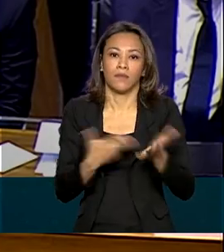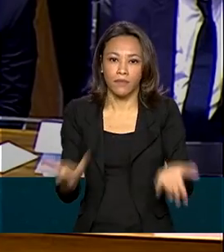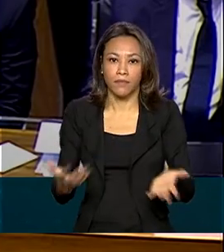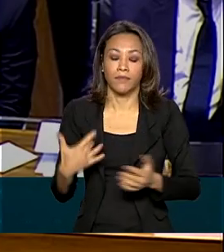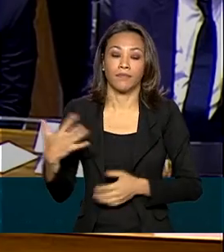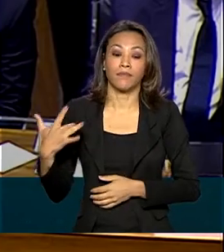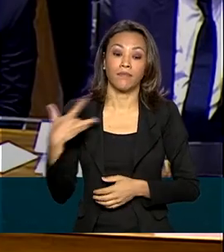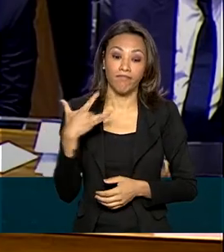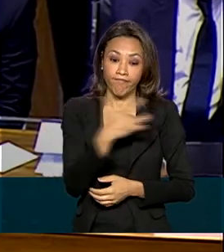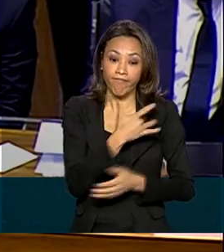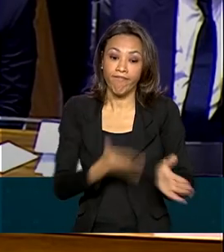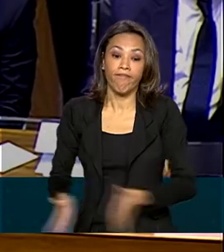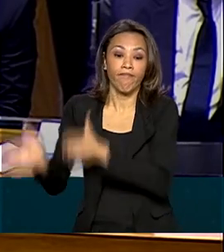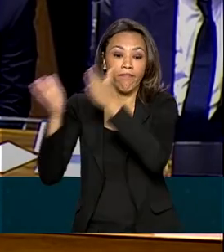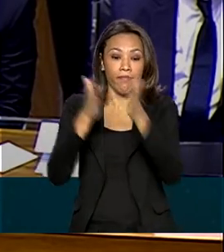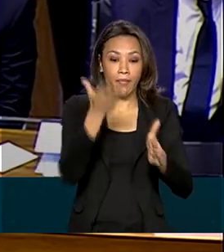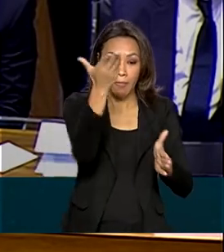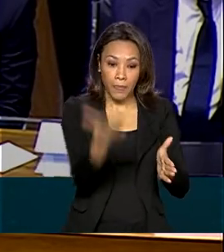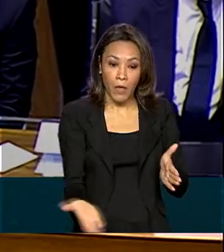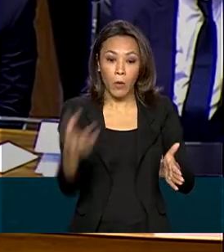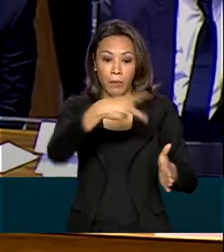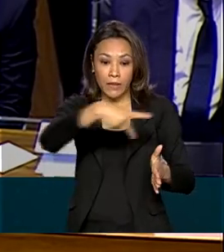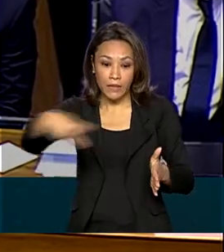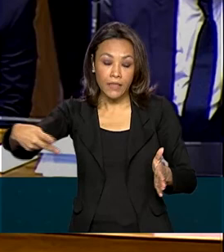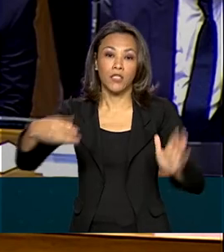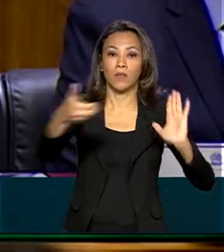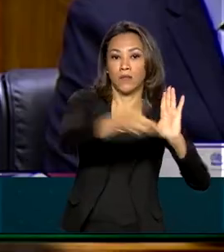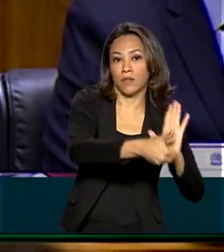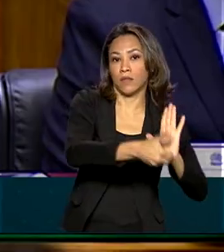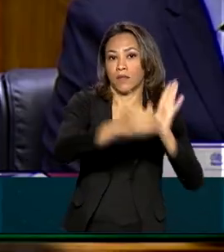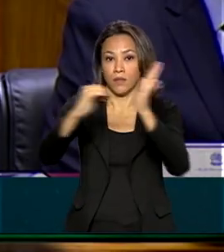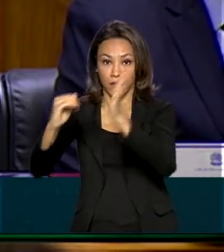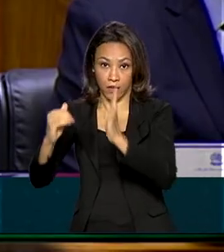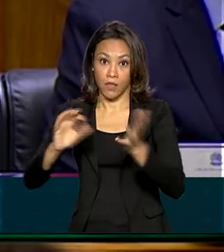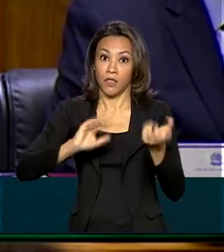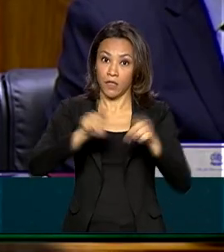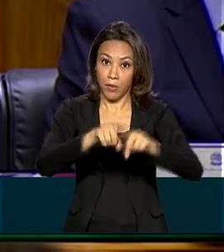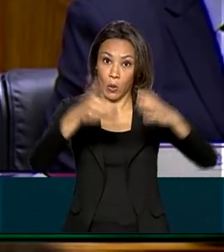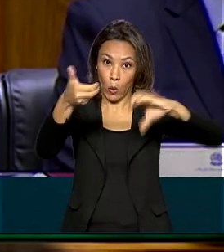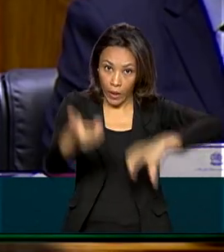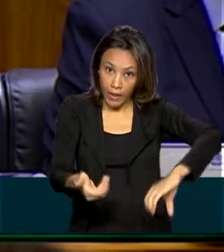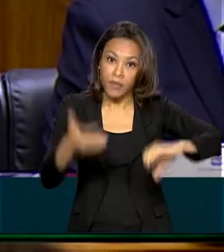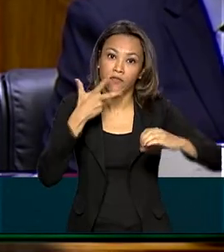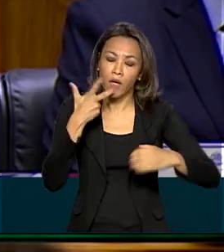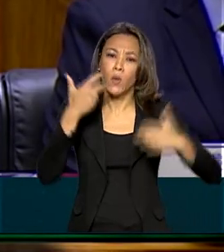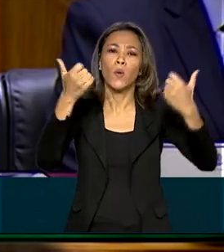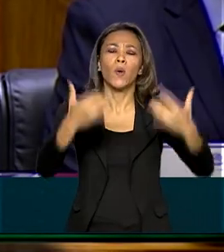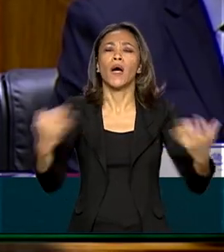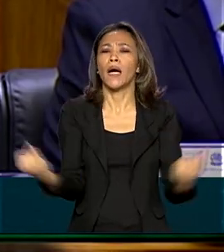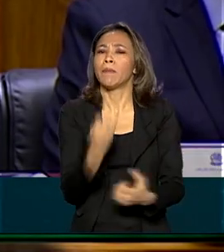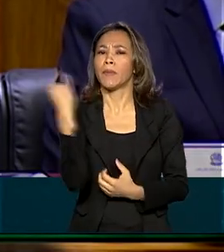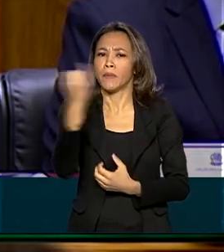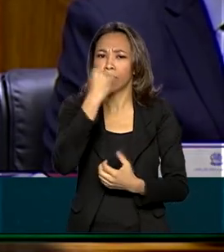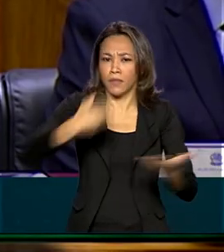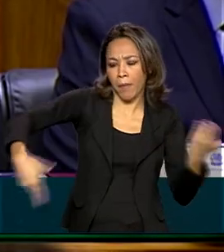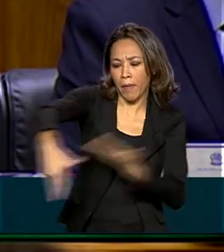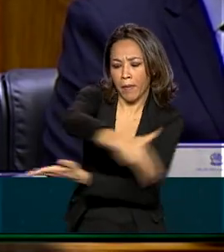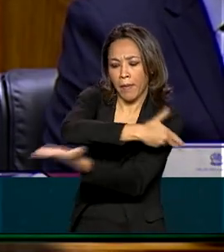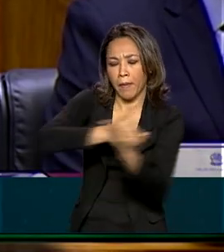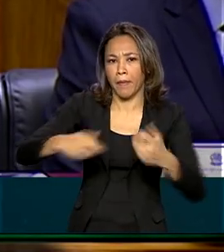presidente do senado e também do congresso nacional lembrou a importância da harmonia e Independência entre os poderes